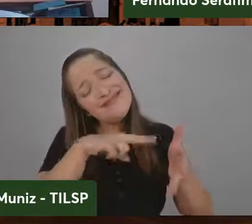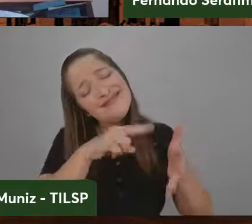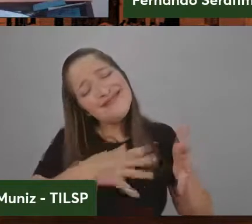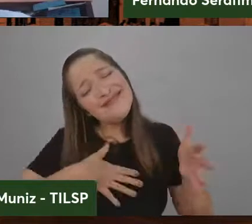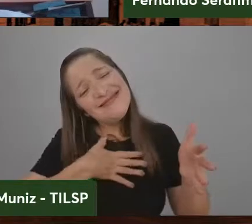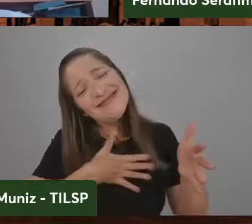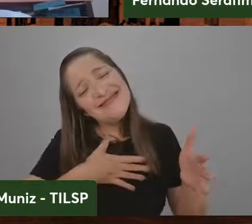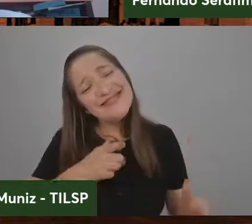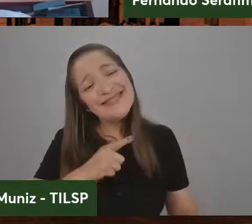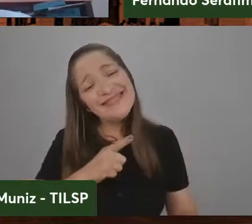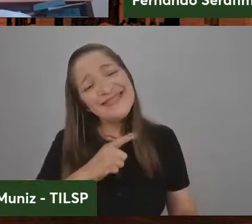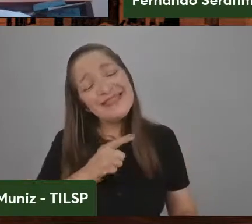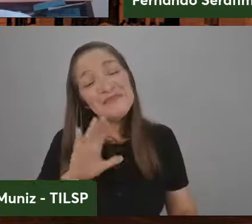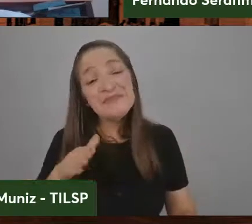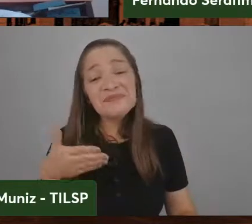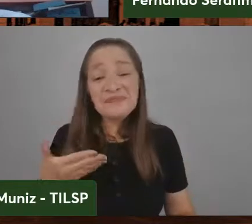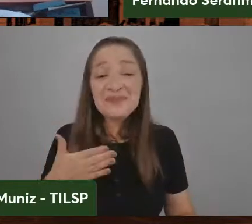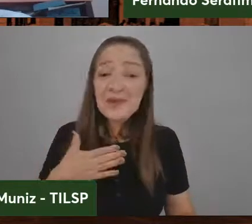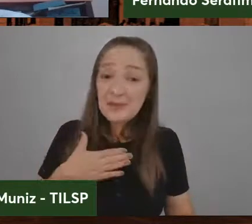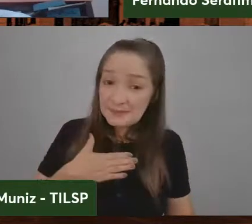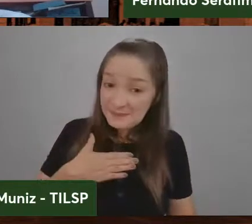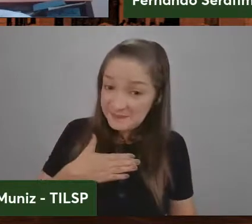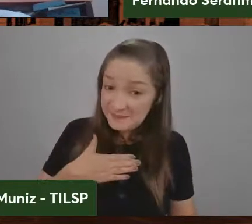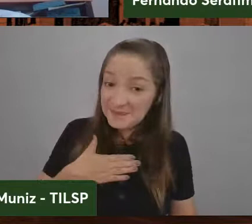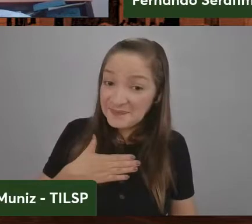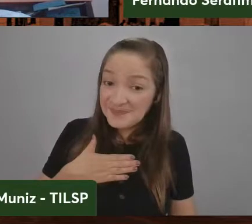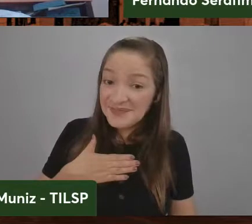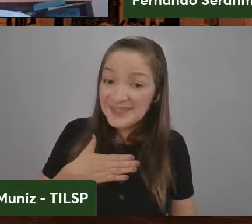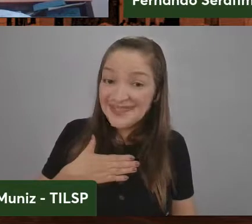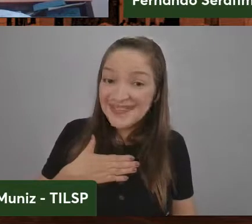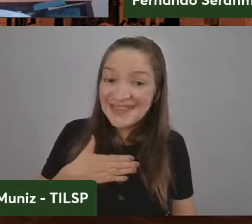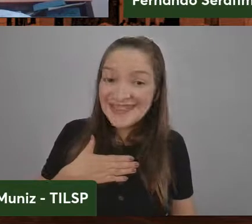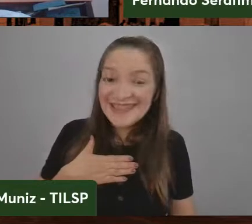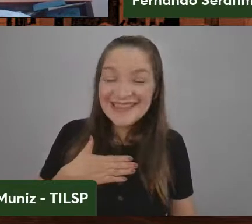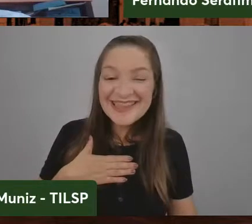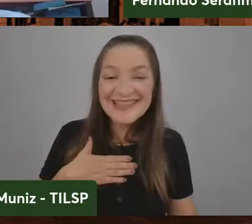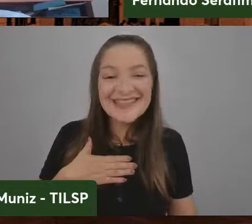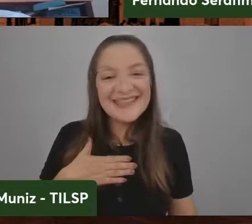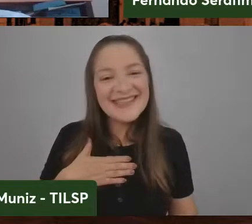uma... Enfim, para mim foi muito...